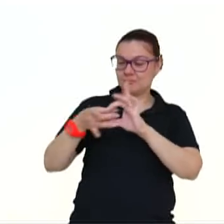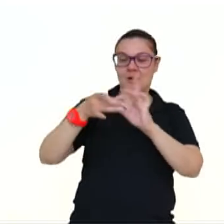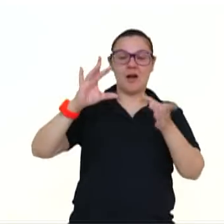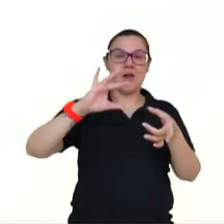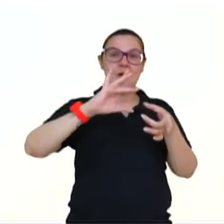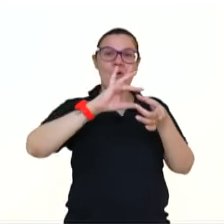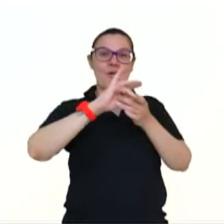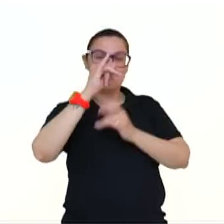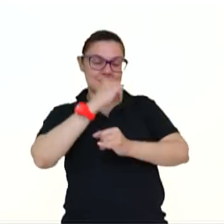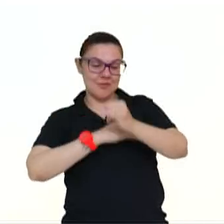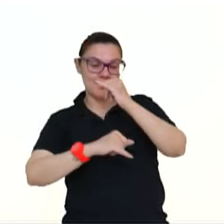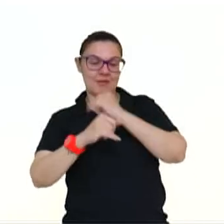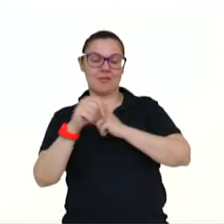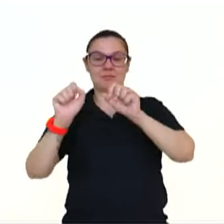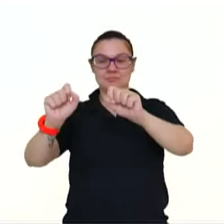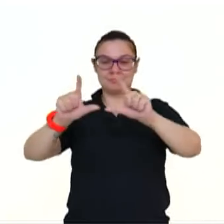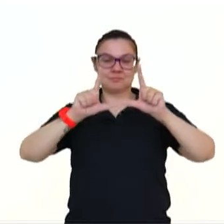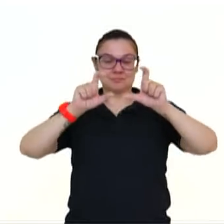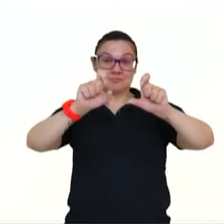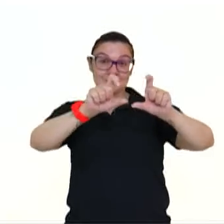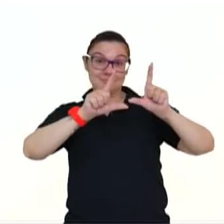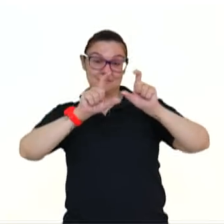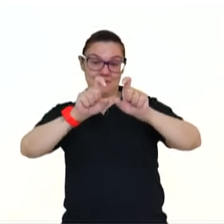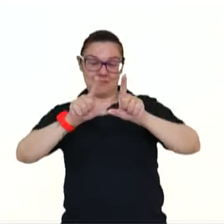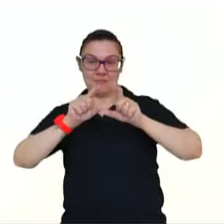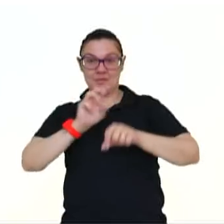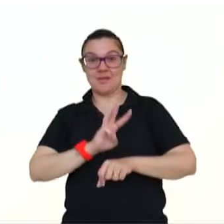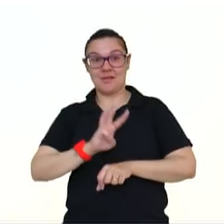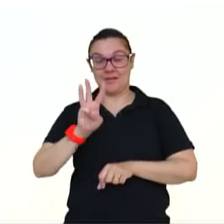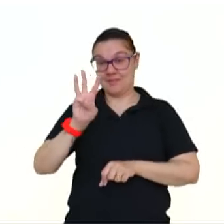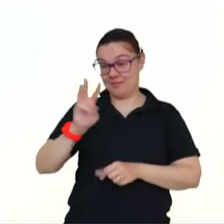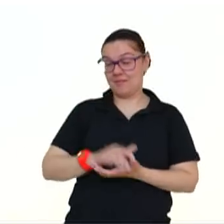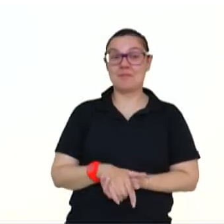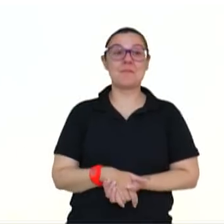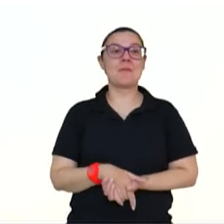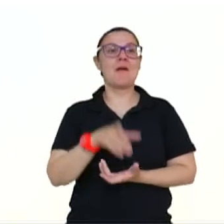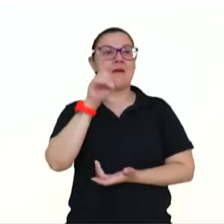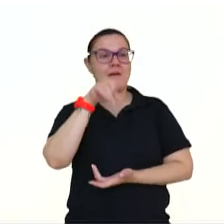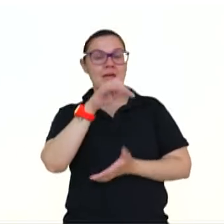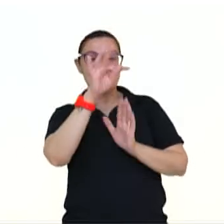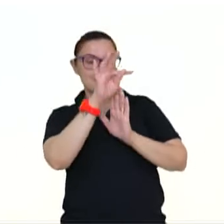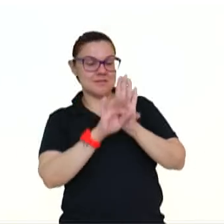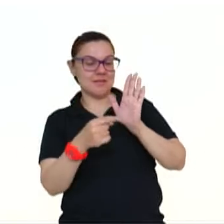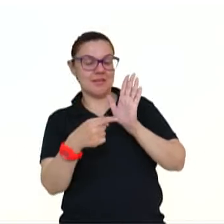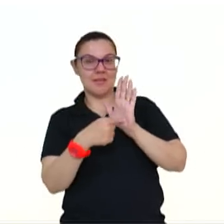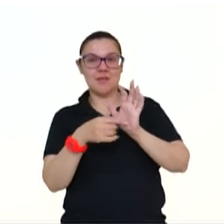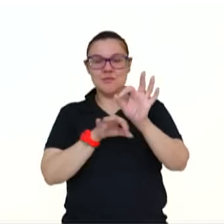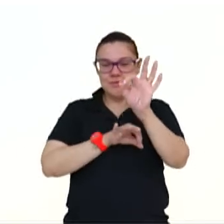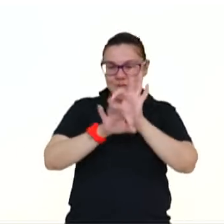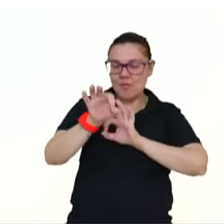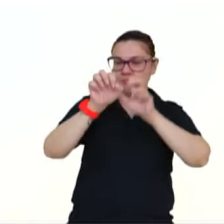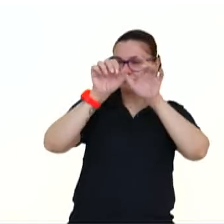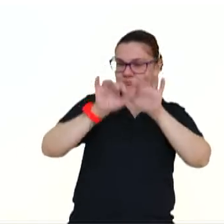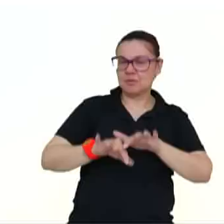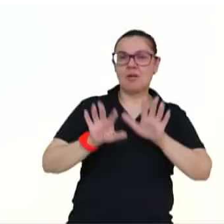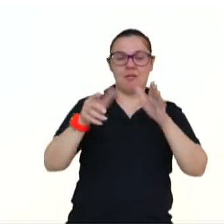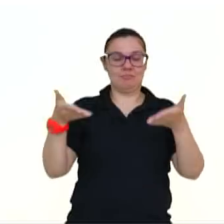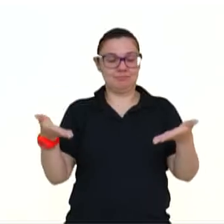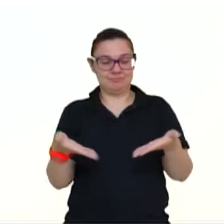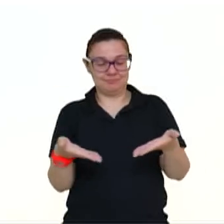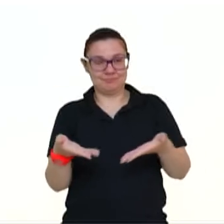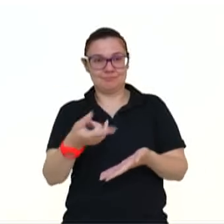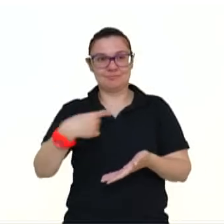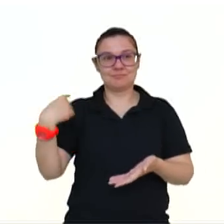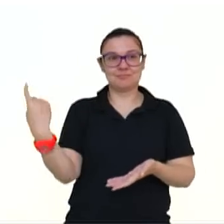dos hiperlinks que remete a outros sites ou web. Percebemos que esse tipo de leitura e produção é muito